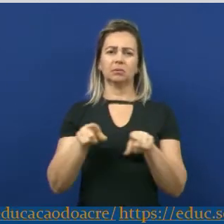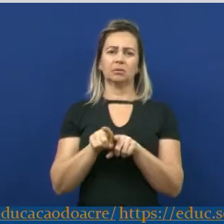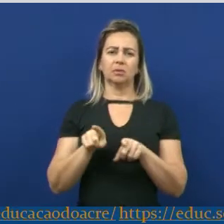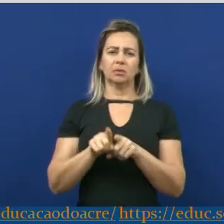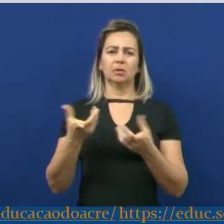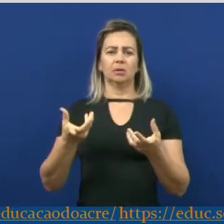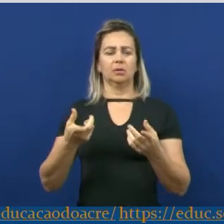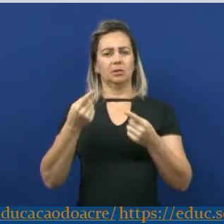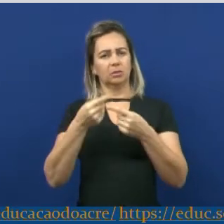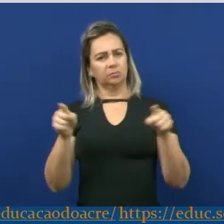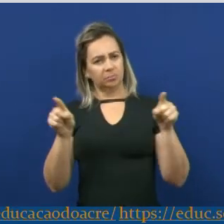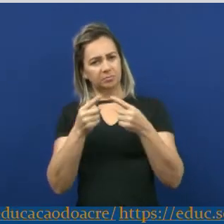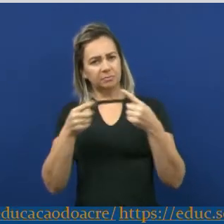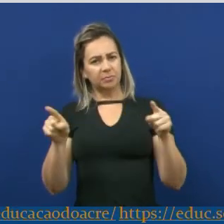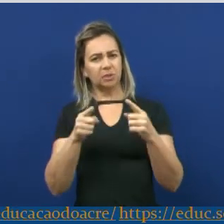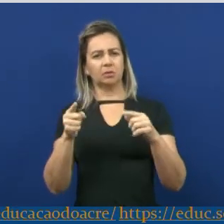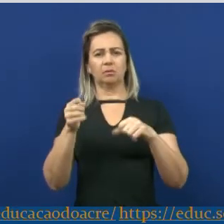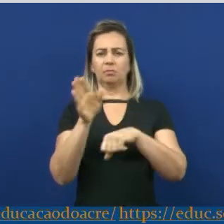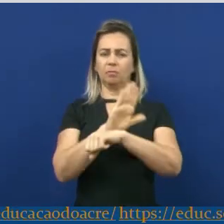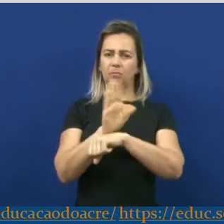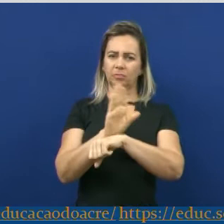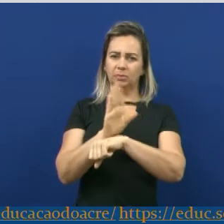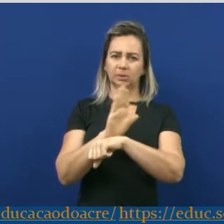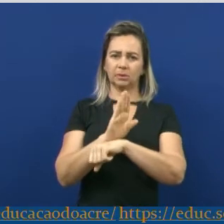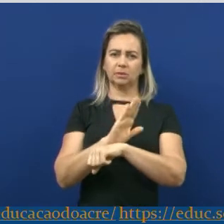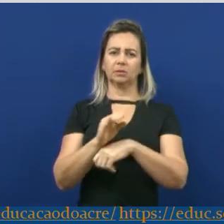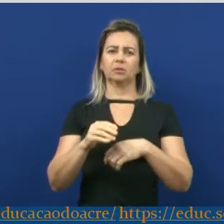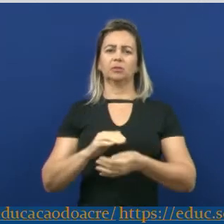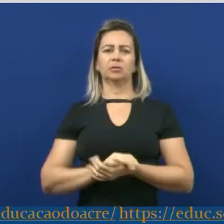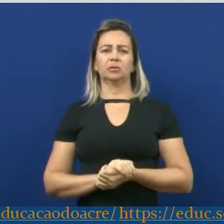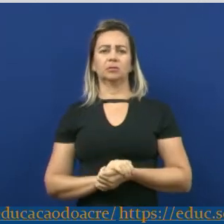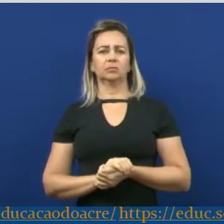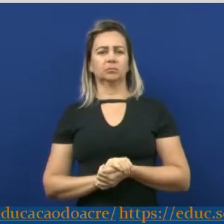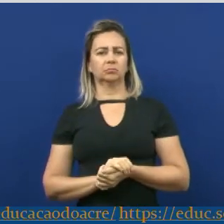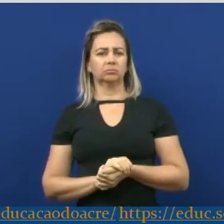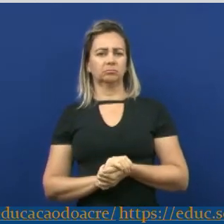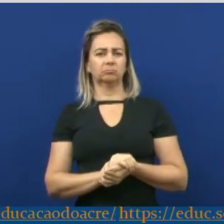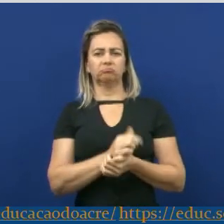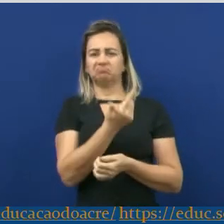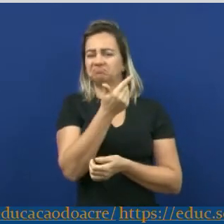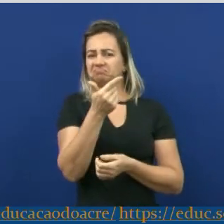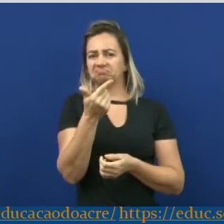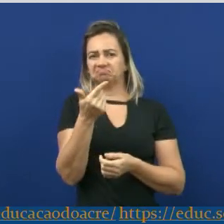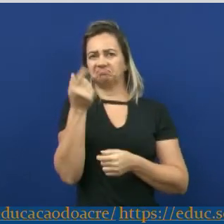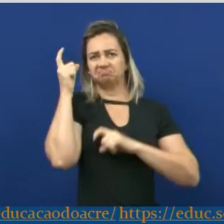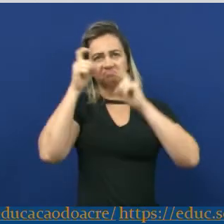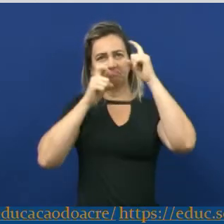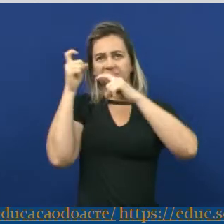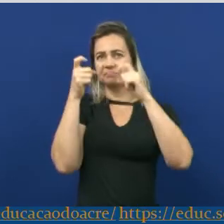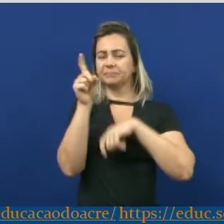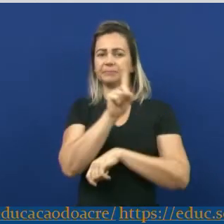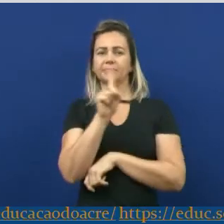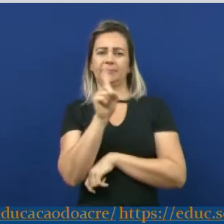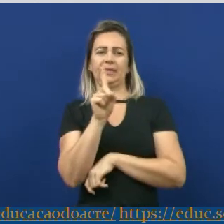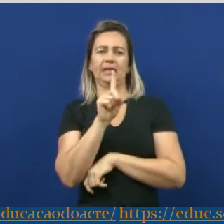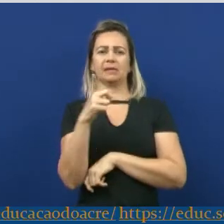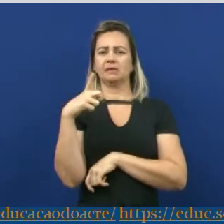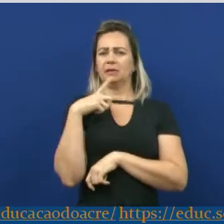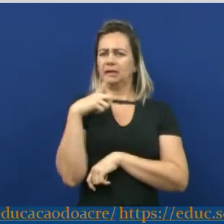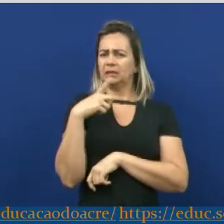como música, filmes, eles não estão mais preocupados com